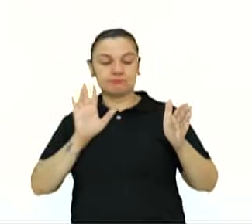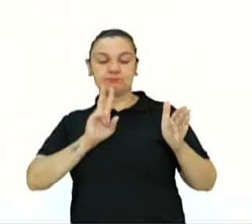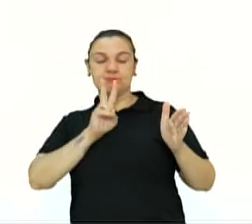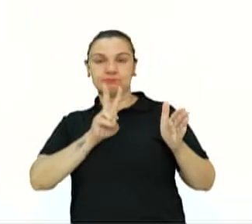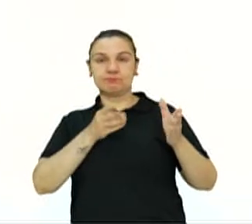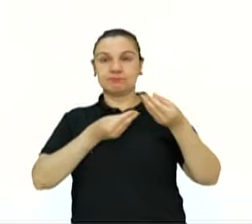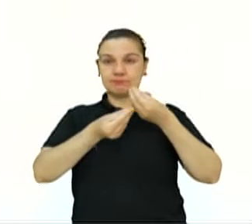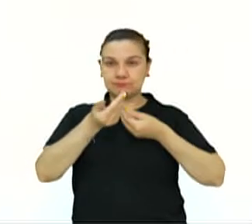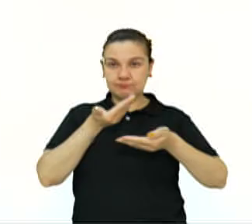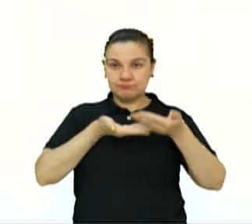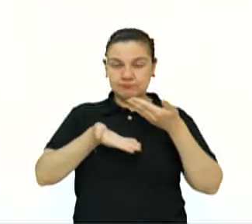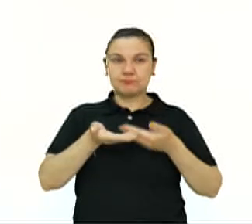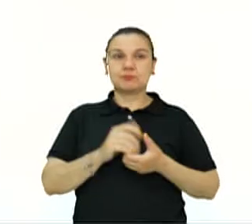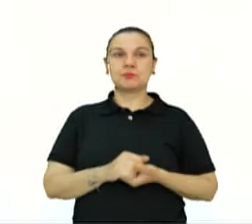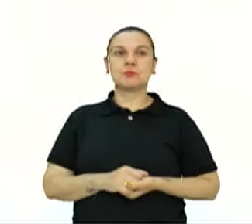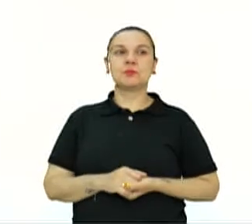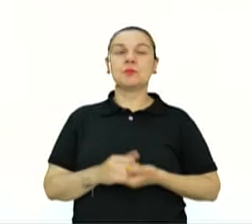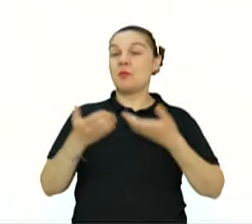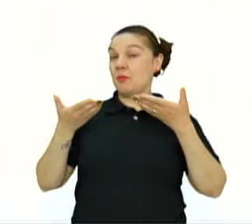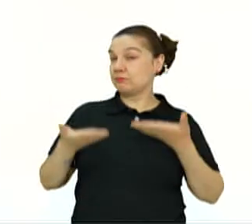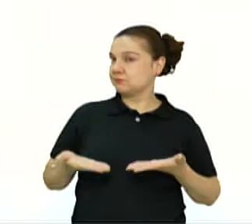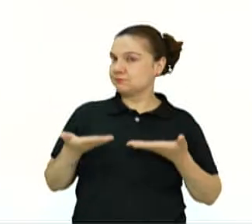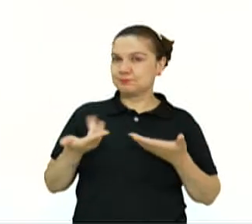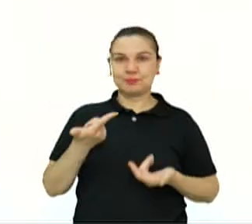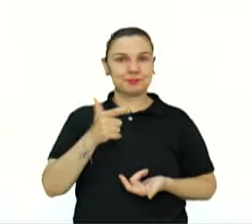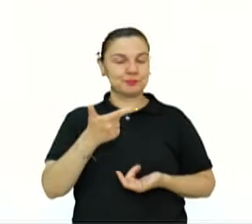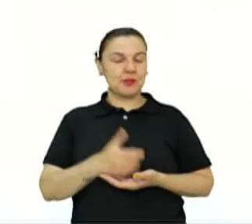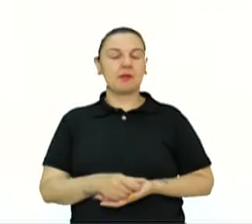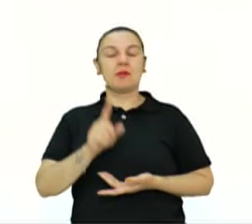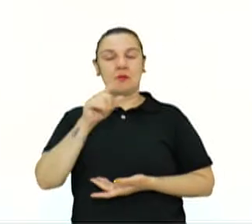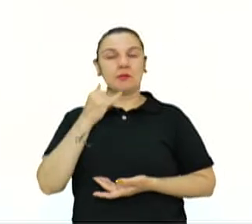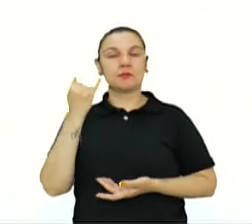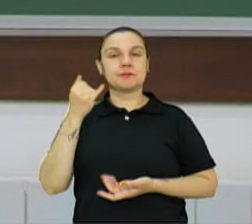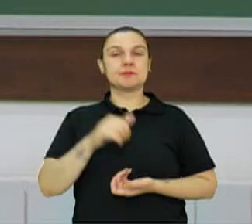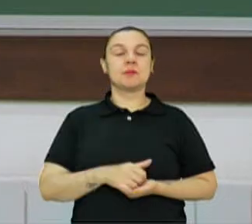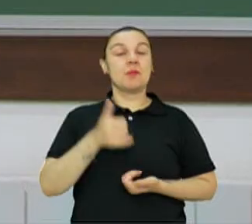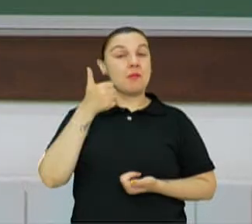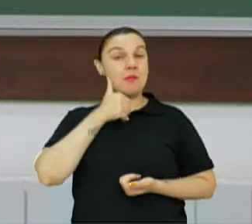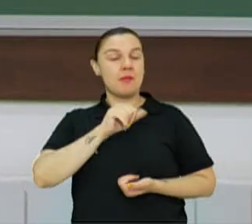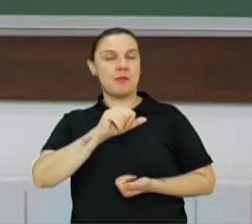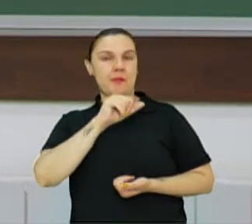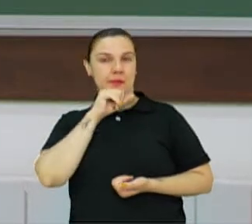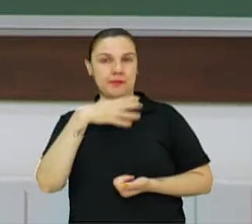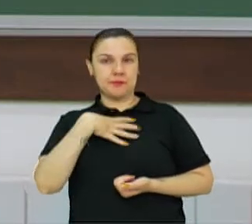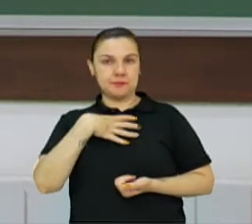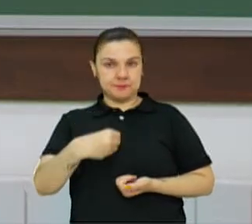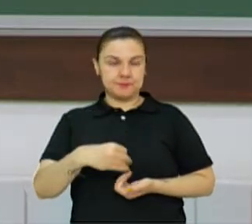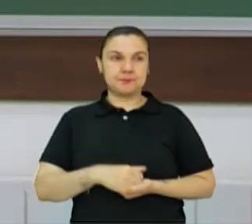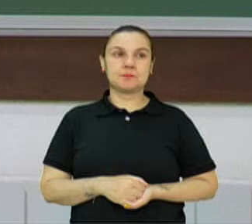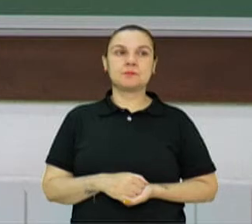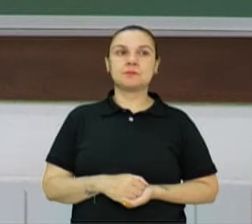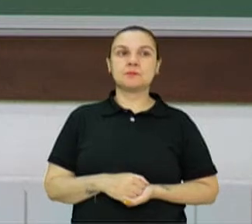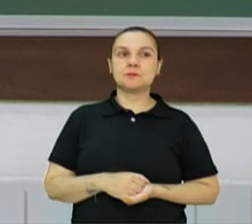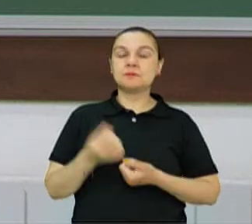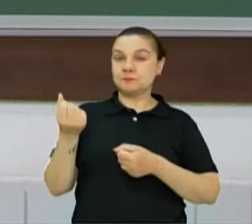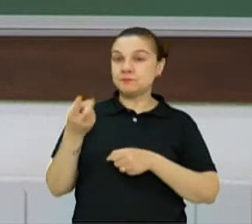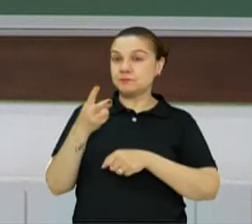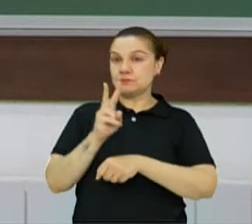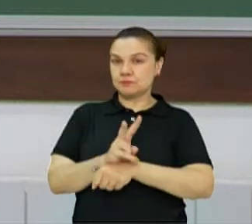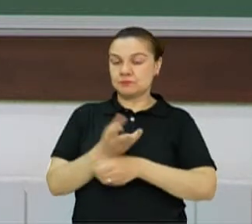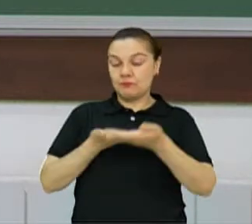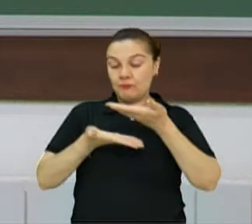fazer um tratamento, nasce com baixo peso. Então é bem importante para a mãe e para o filho, né, que haja aí